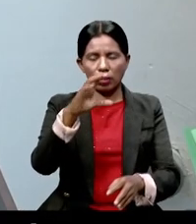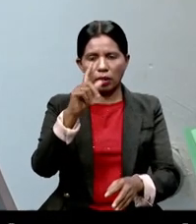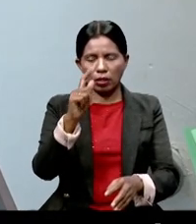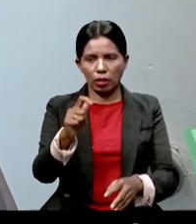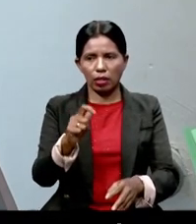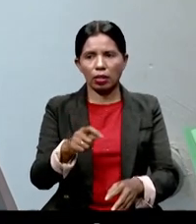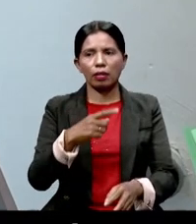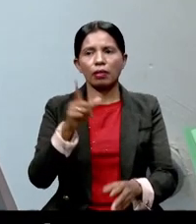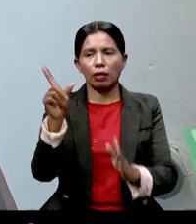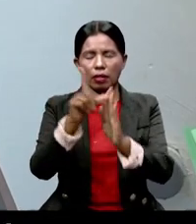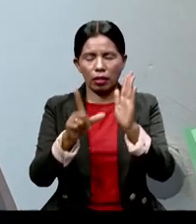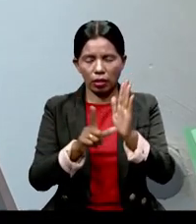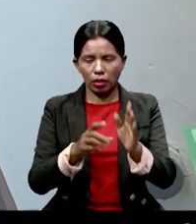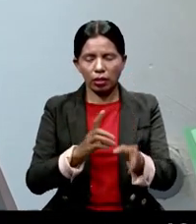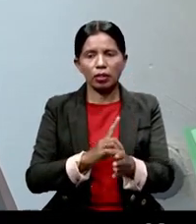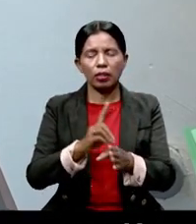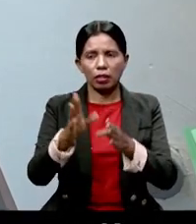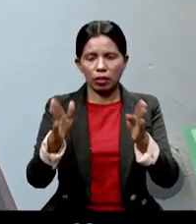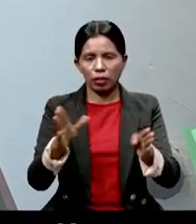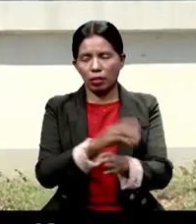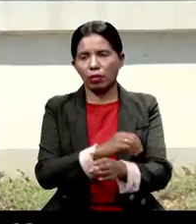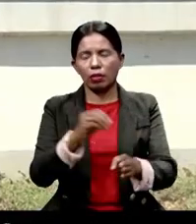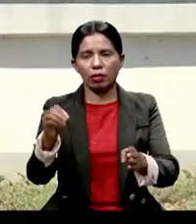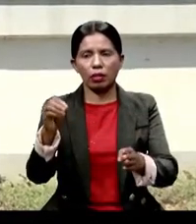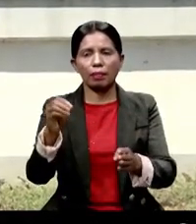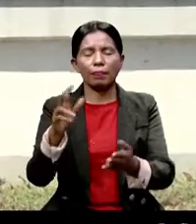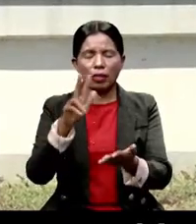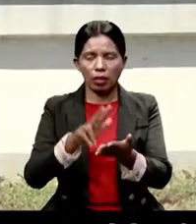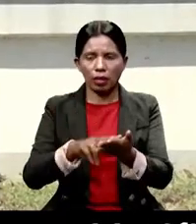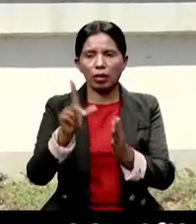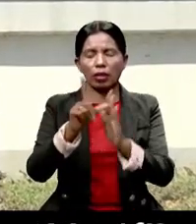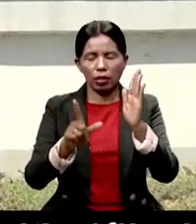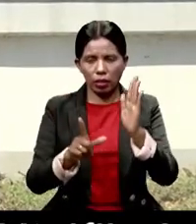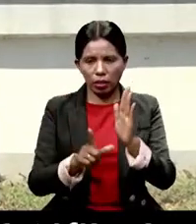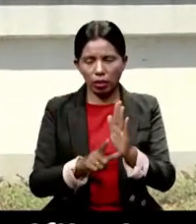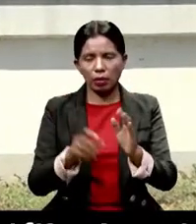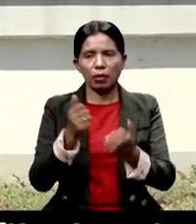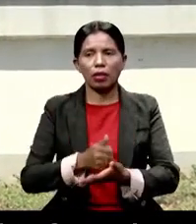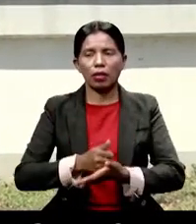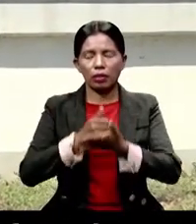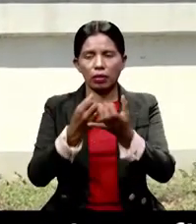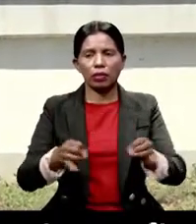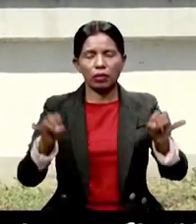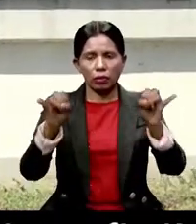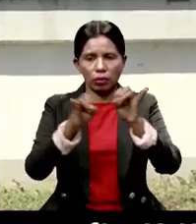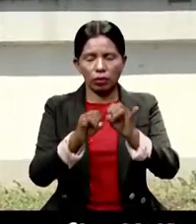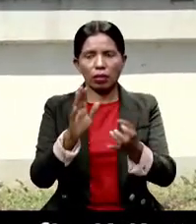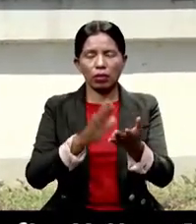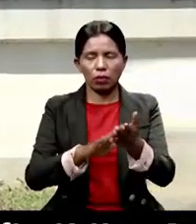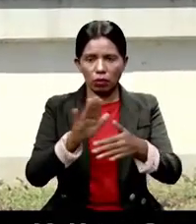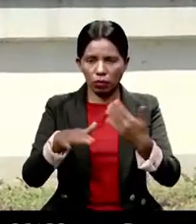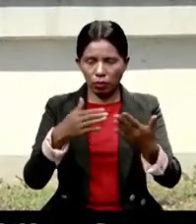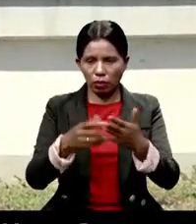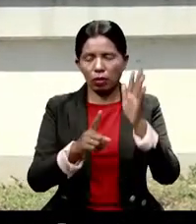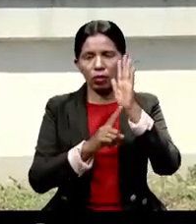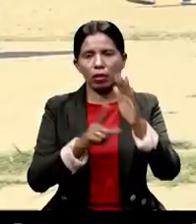aprecia Baleine. Tu reitor UCT, a aprovação lhe base de ensino superior refere, pela ajuda à instituição de ensino superior Cira, aplica a